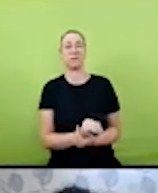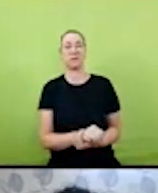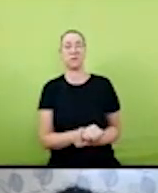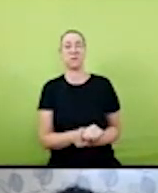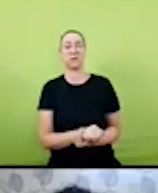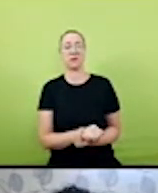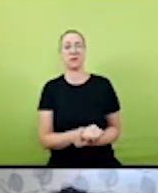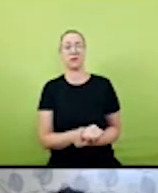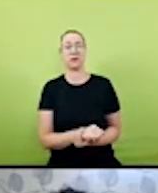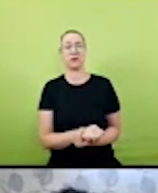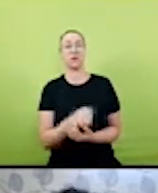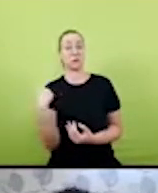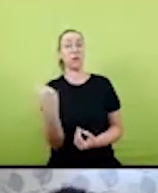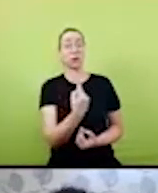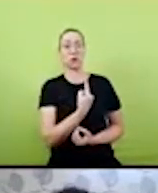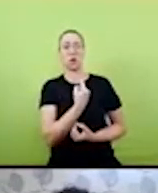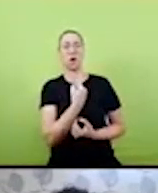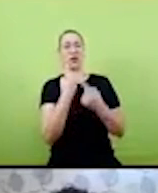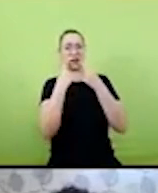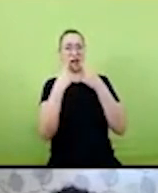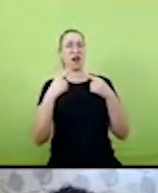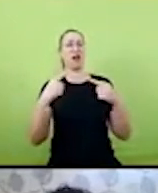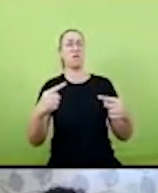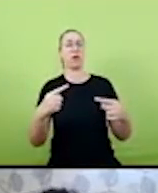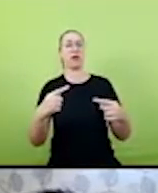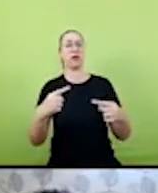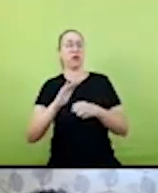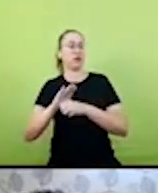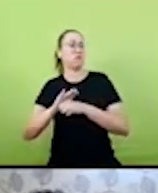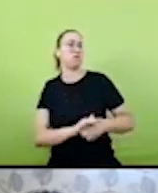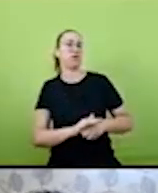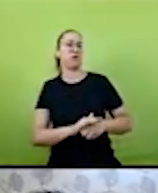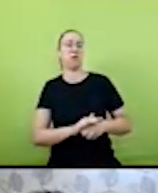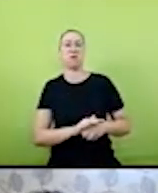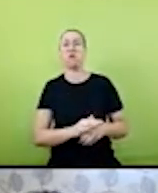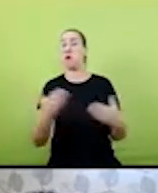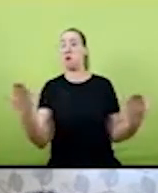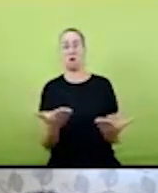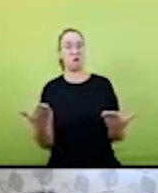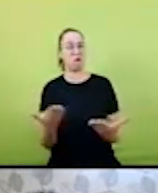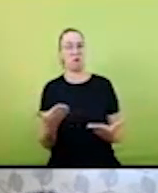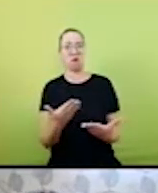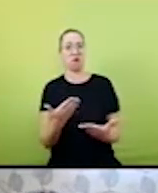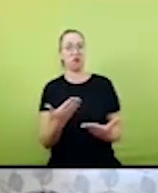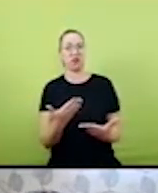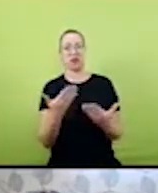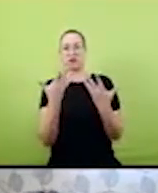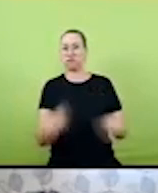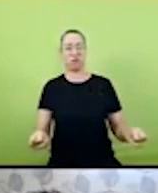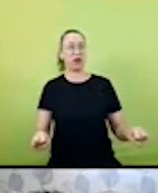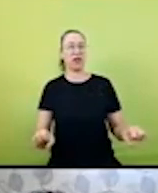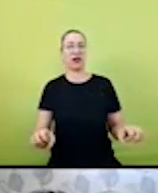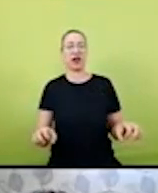reagindo a essa opressão. Nós não estamos aceitando mais um relacionamento que